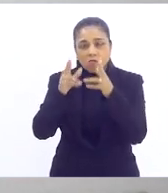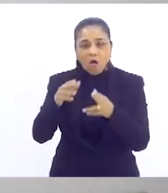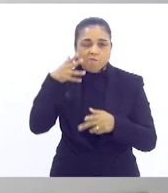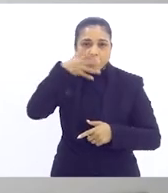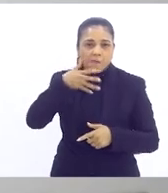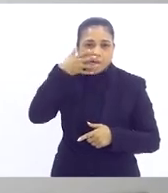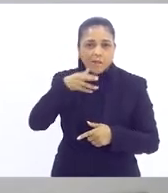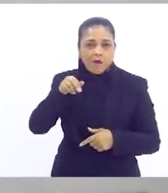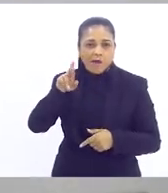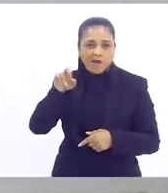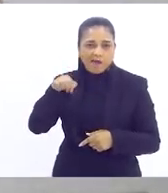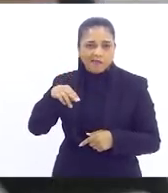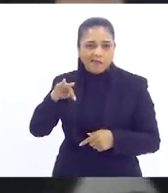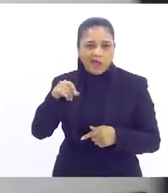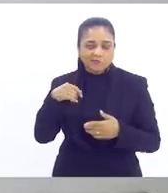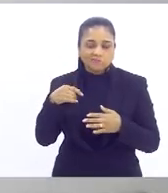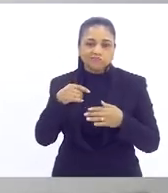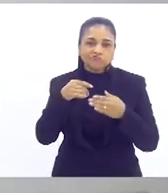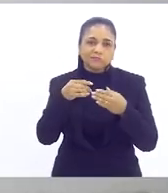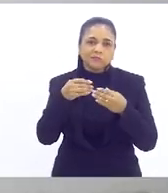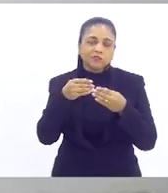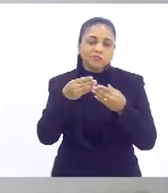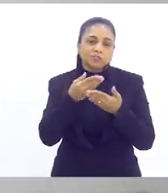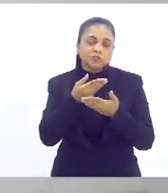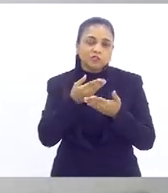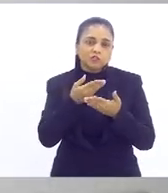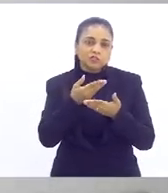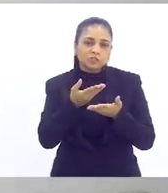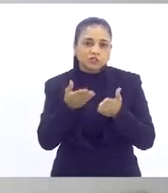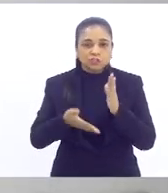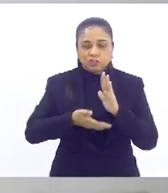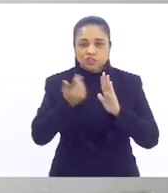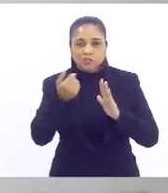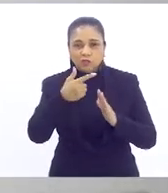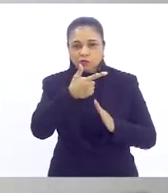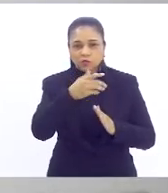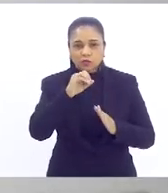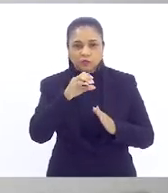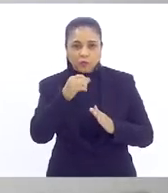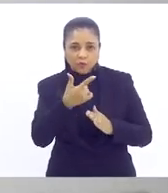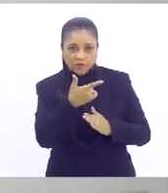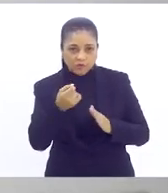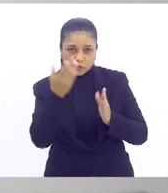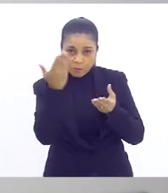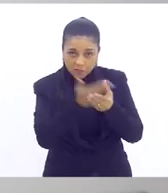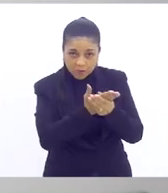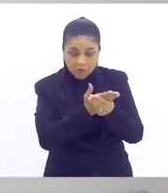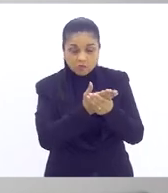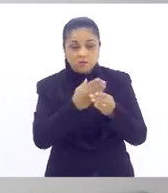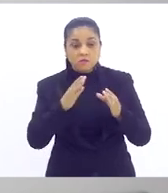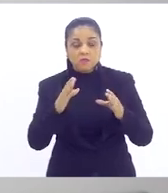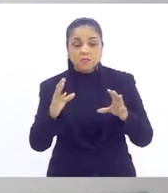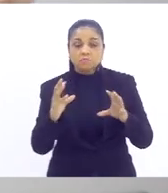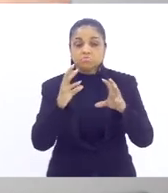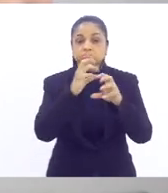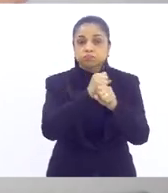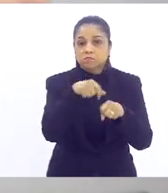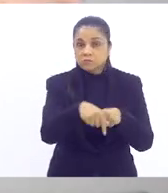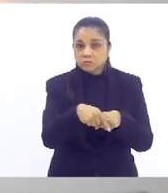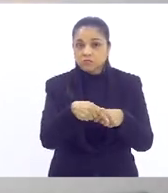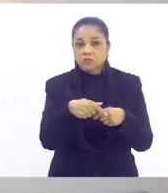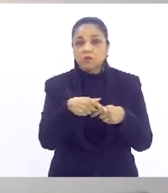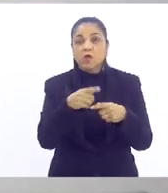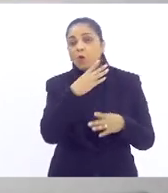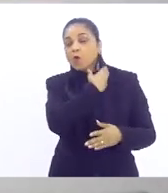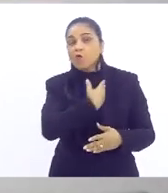o processo de 2020 para chegar a Instância decisória final que no fundo no fundo